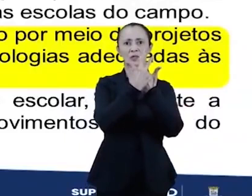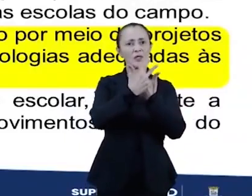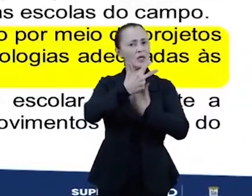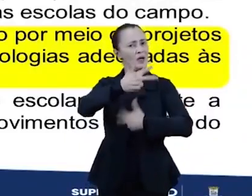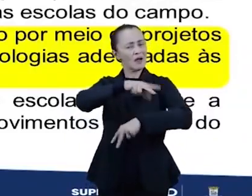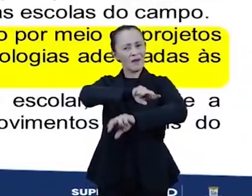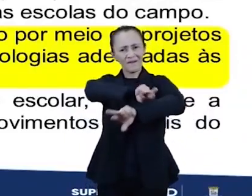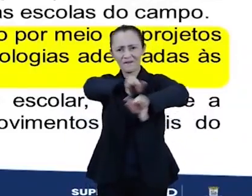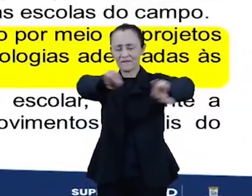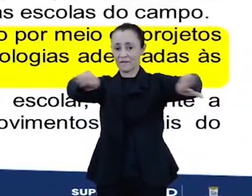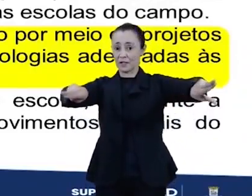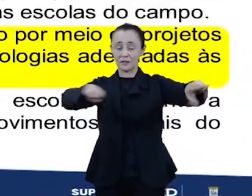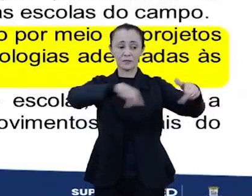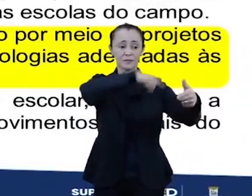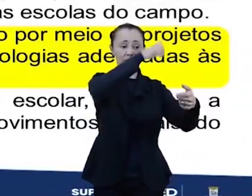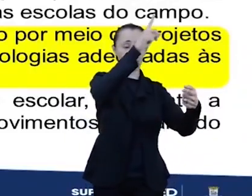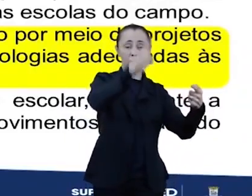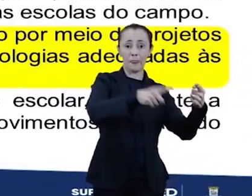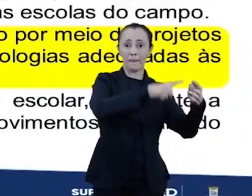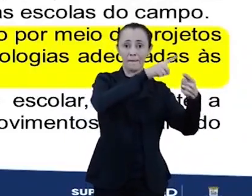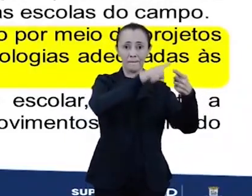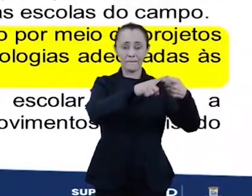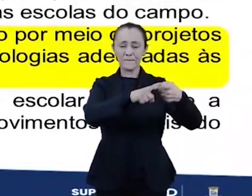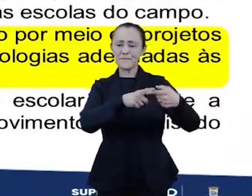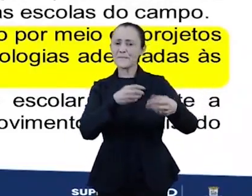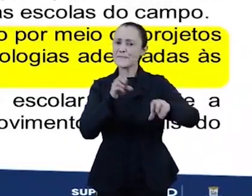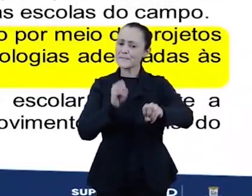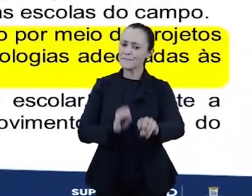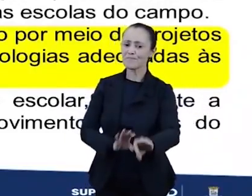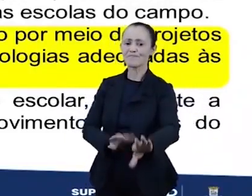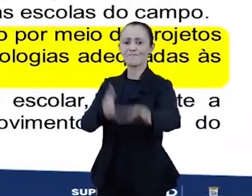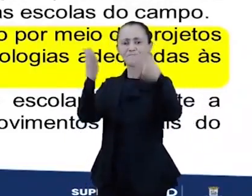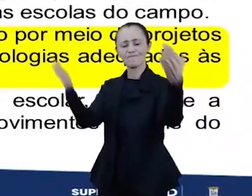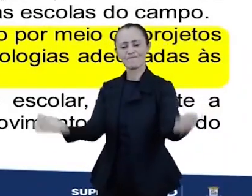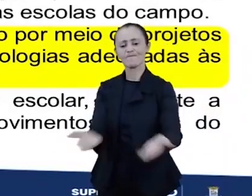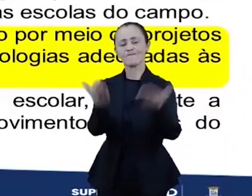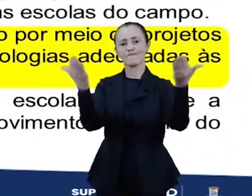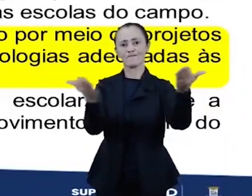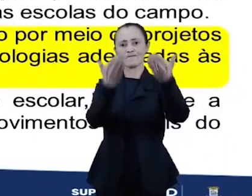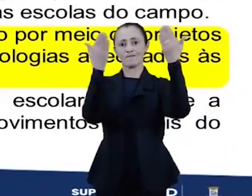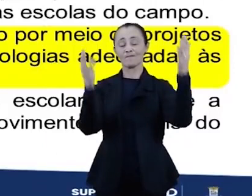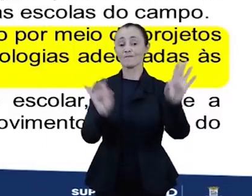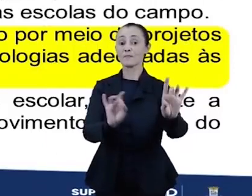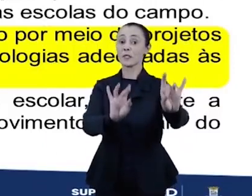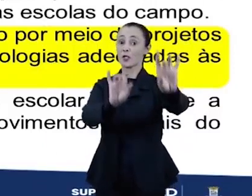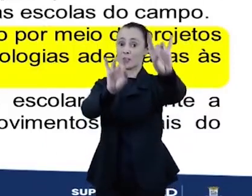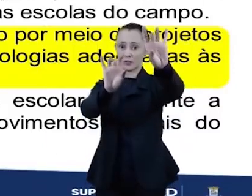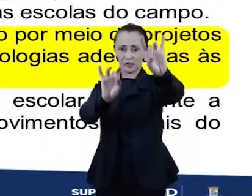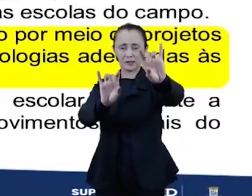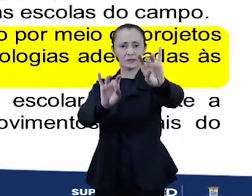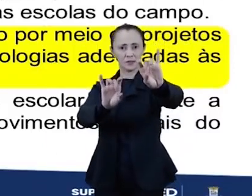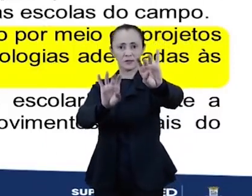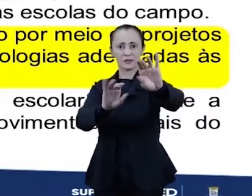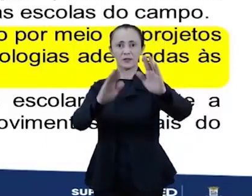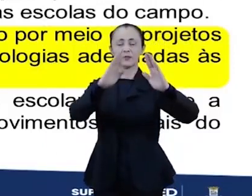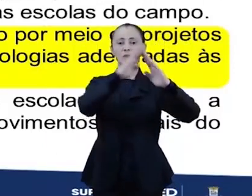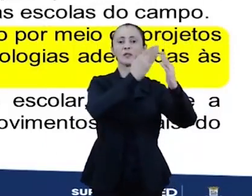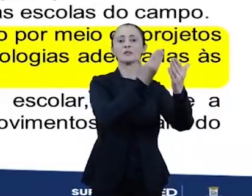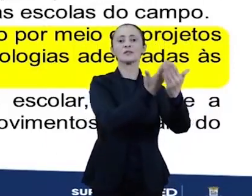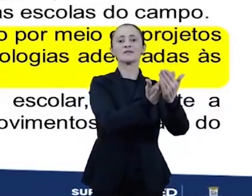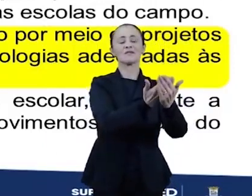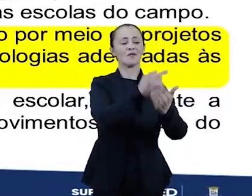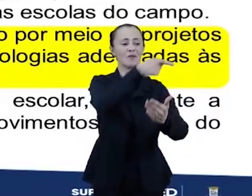Segundo, incentivo à formulação de projetos políticos pedagógicos específicos para as escolas do